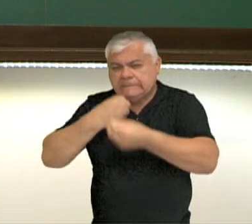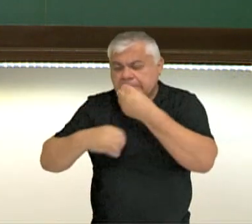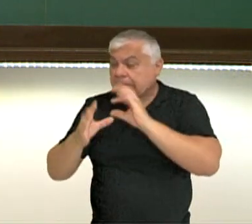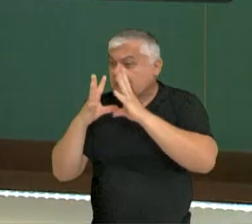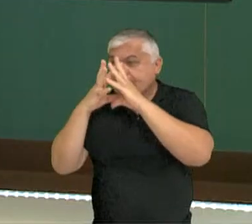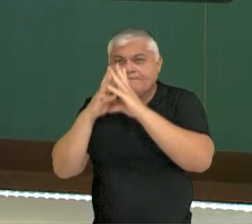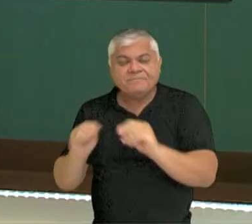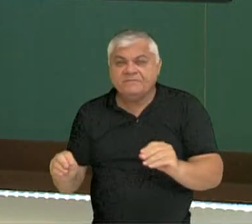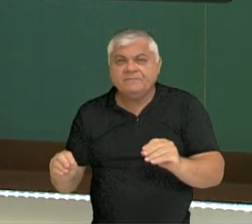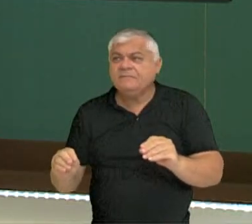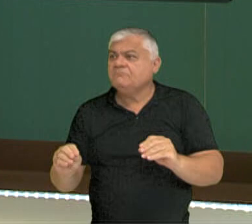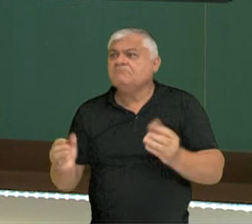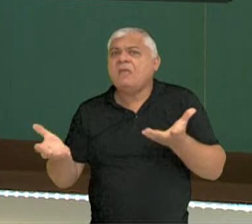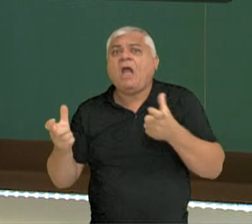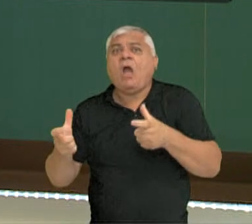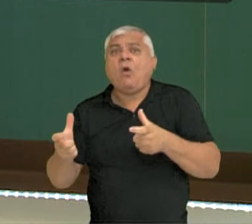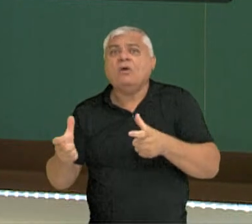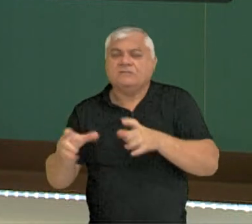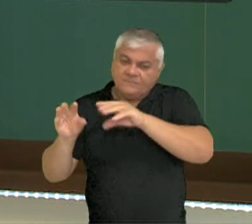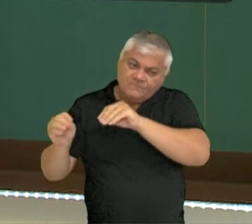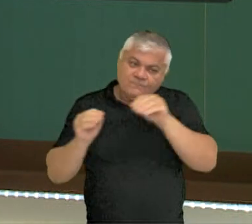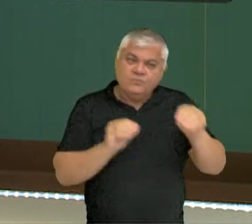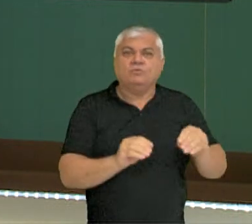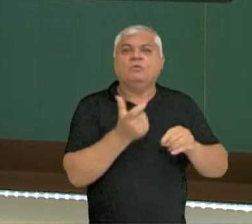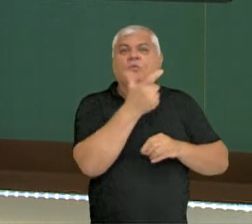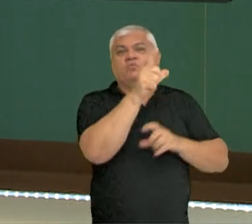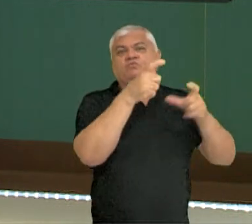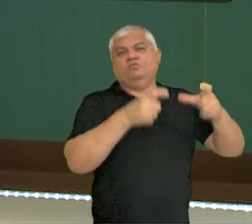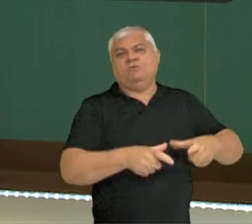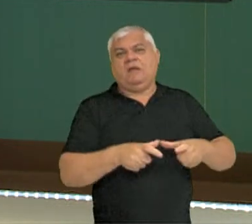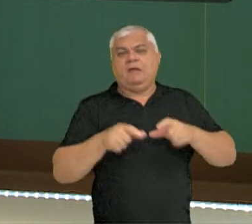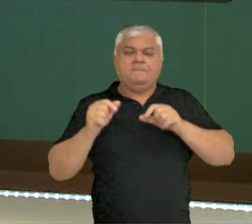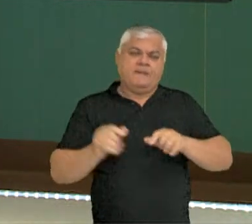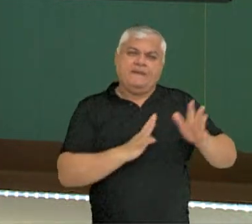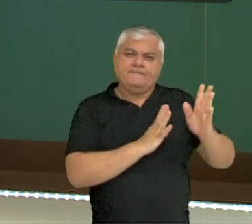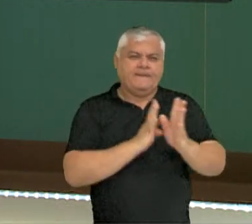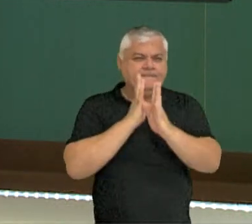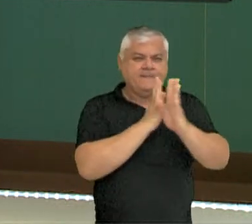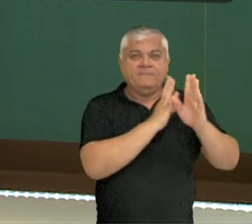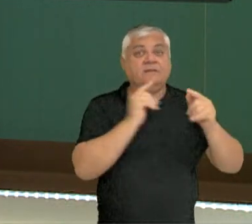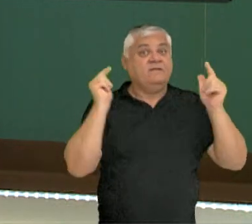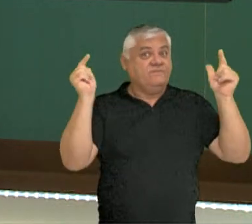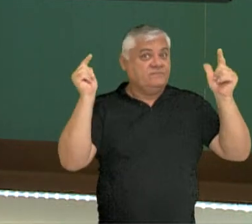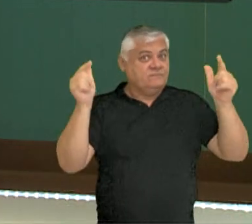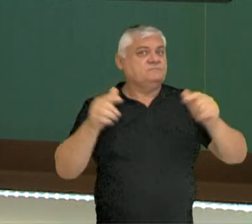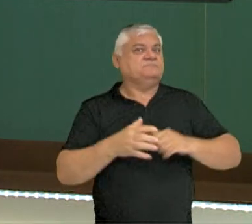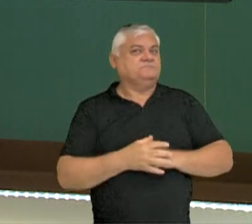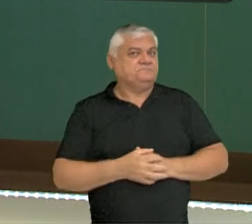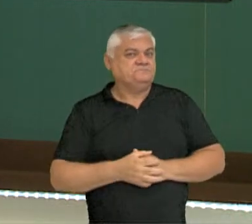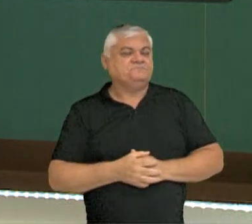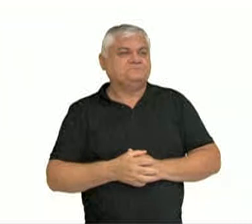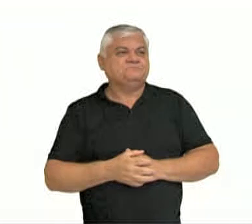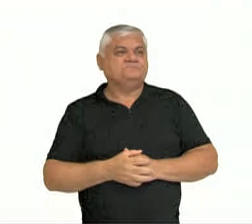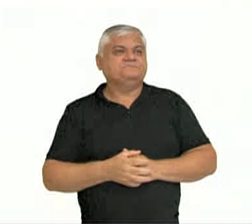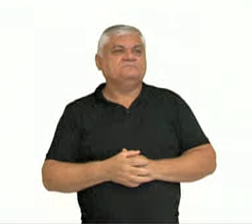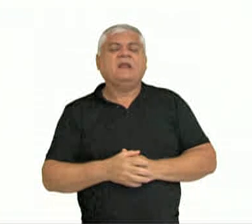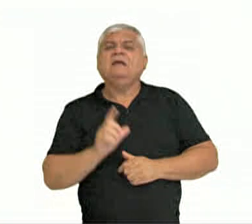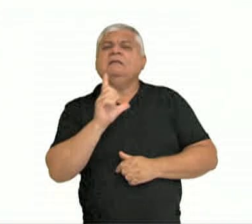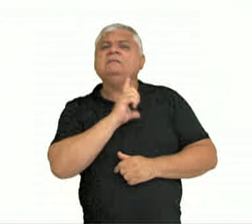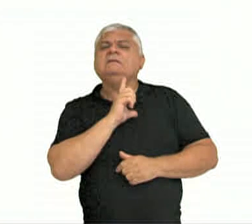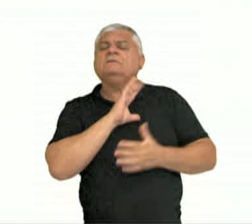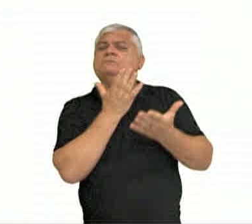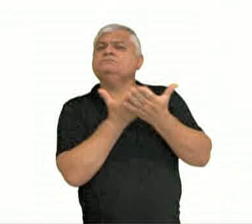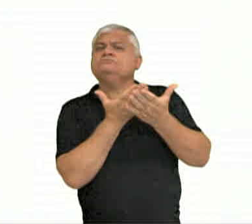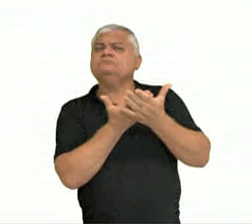eles precisam fazer essas migrações, mas é uma aventura e tanto. Aí vem um